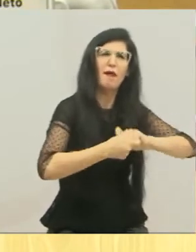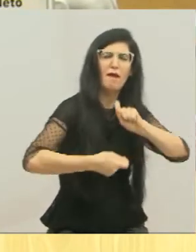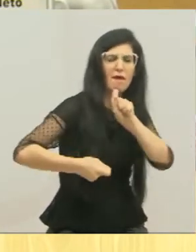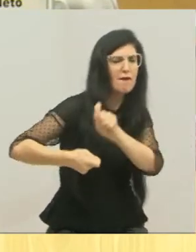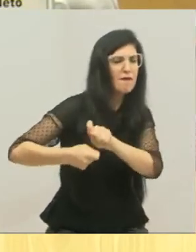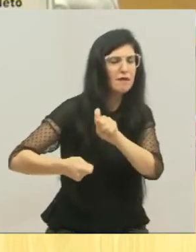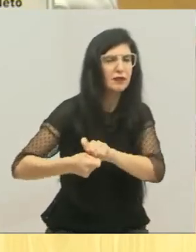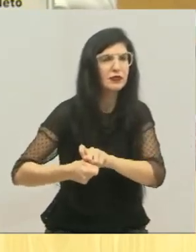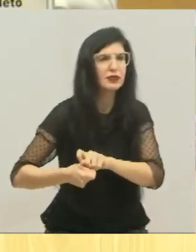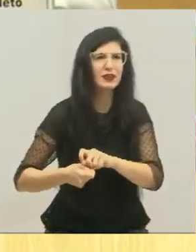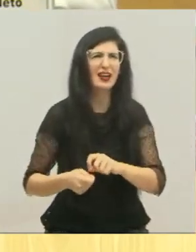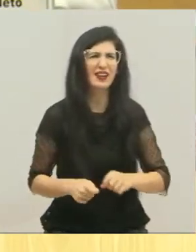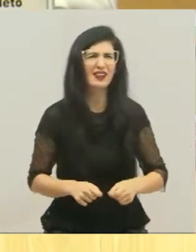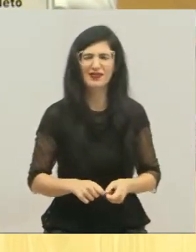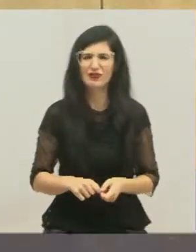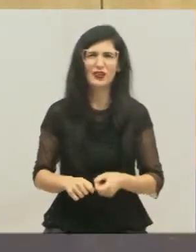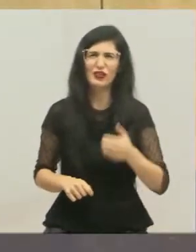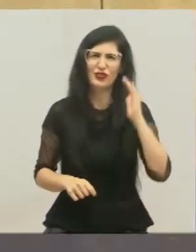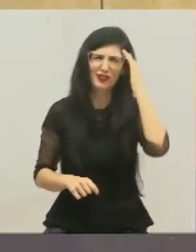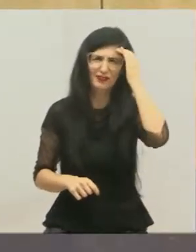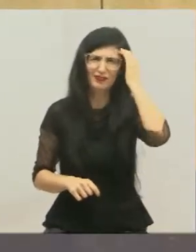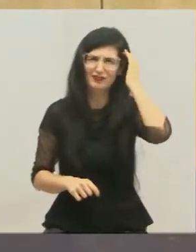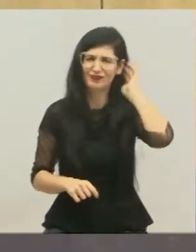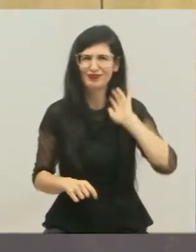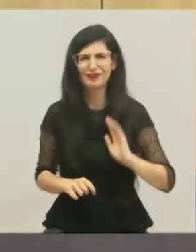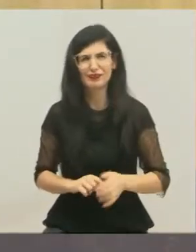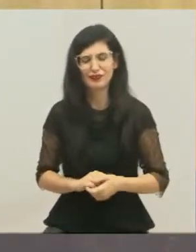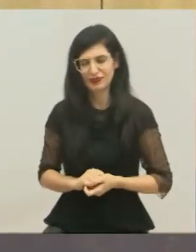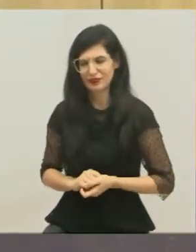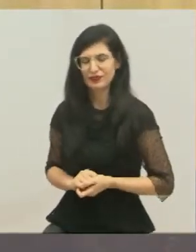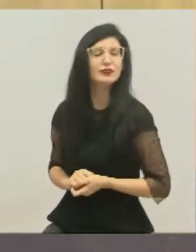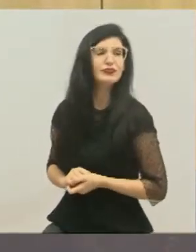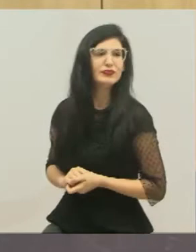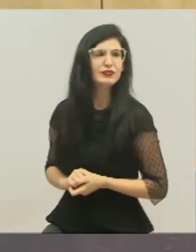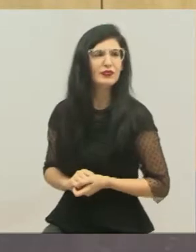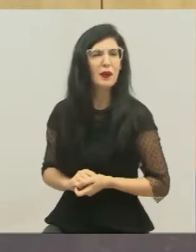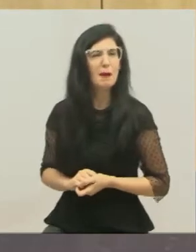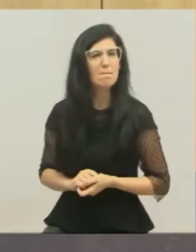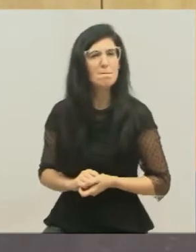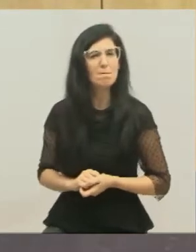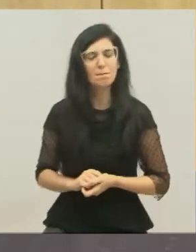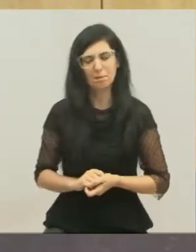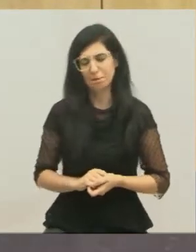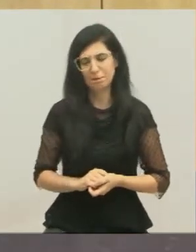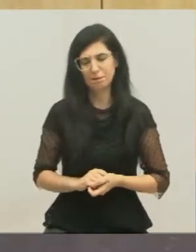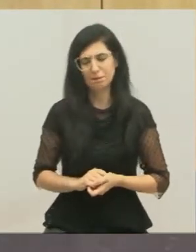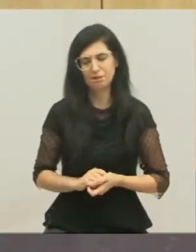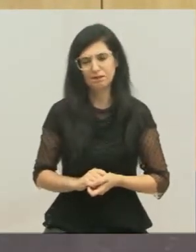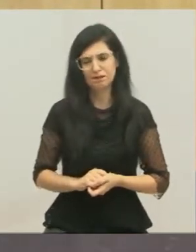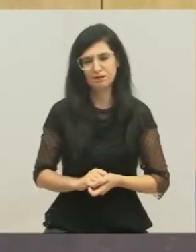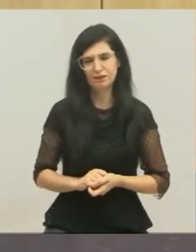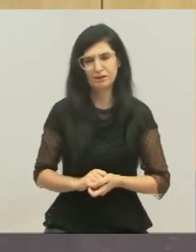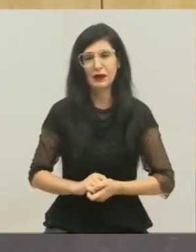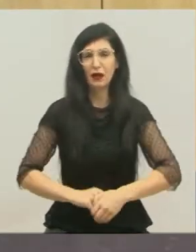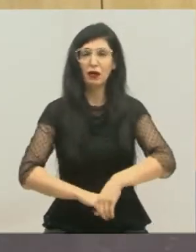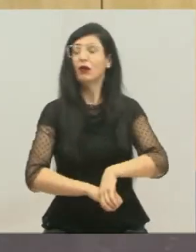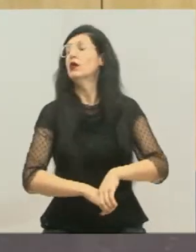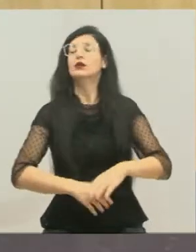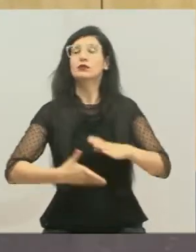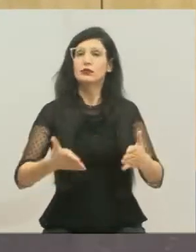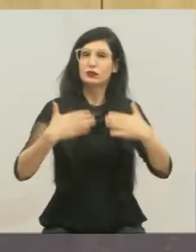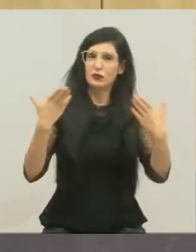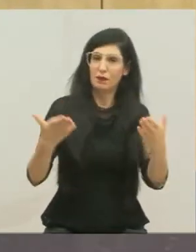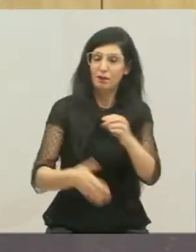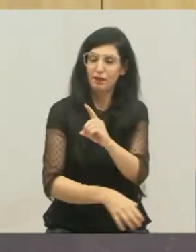pátio municipalizado, bem como a delegação de competências do DETRAN de remoção, guarda e